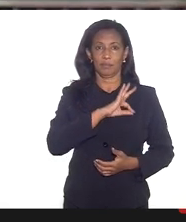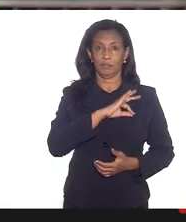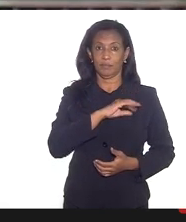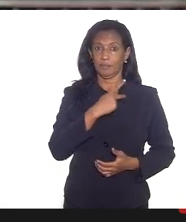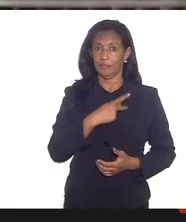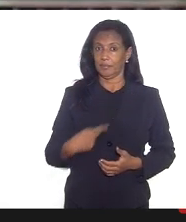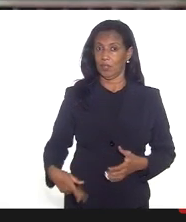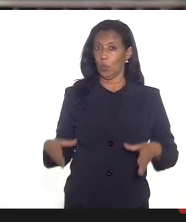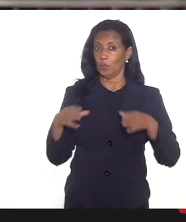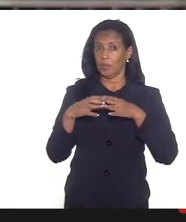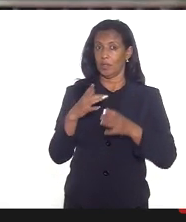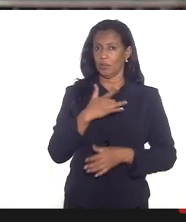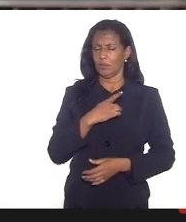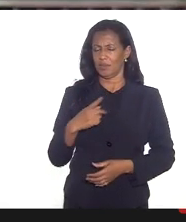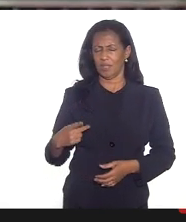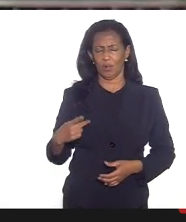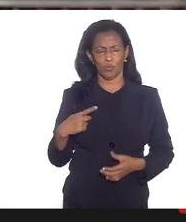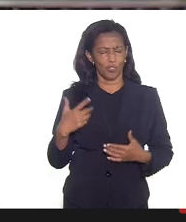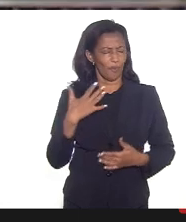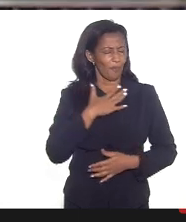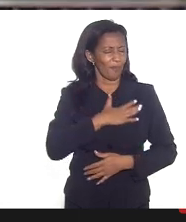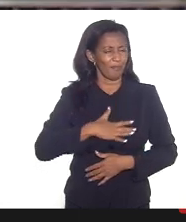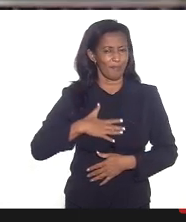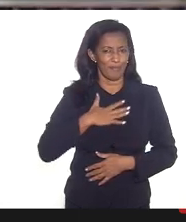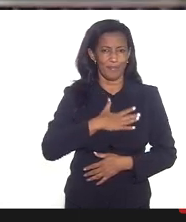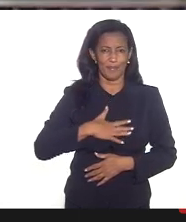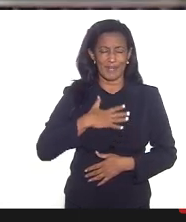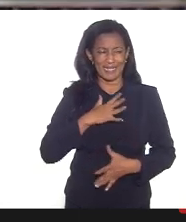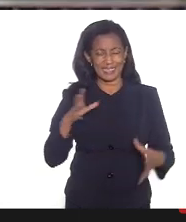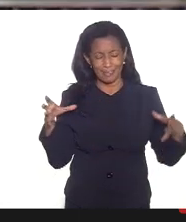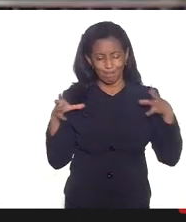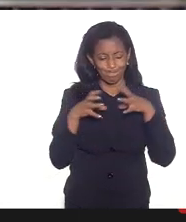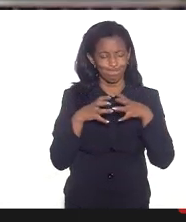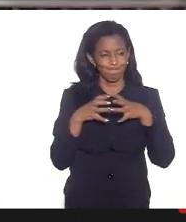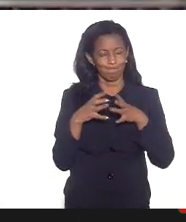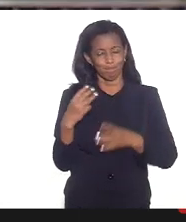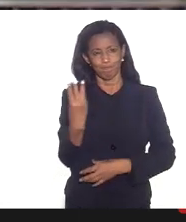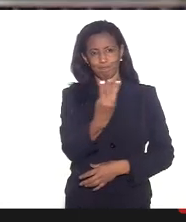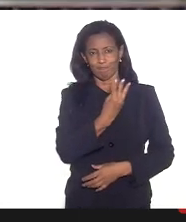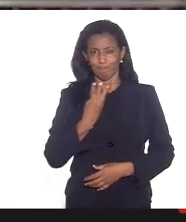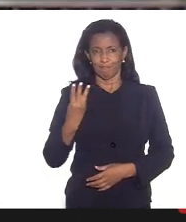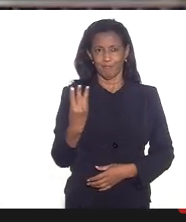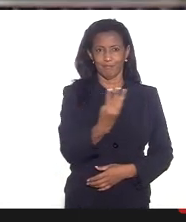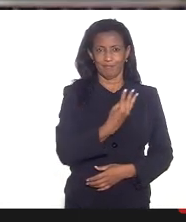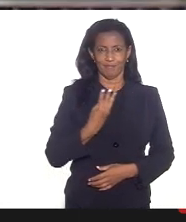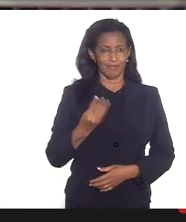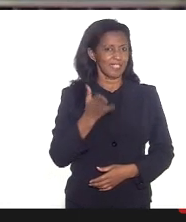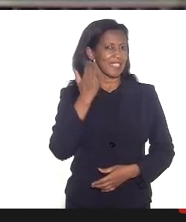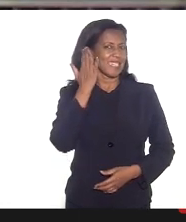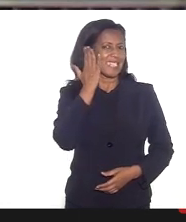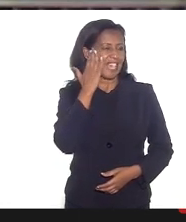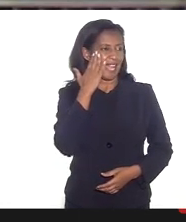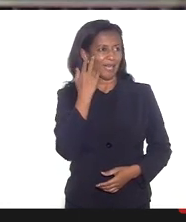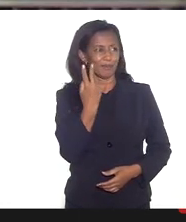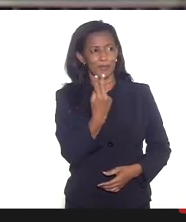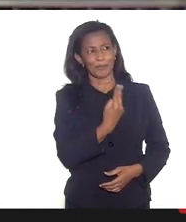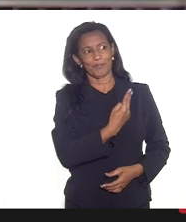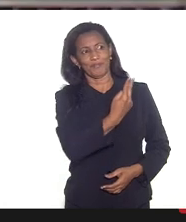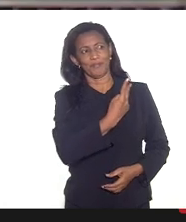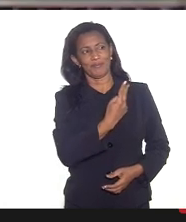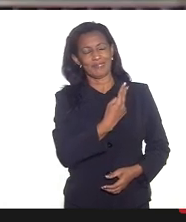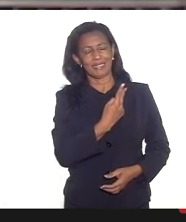de saúde é um prazer fazer essa audiência conjunta Rejane com você para deputada Marta sabe são duas